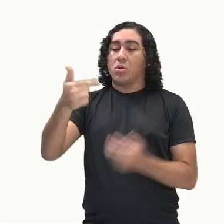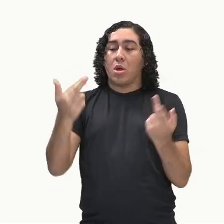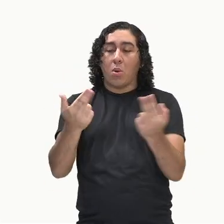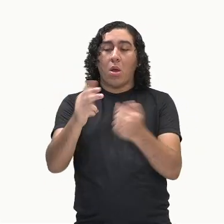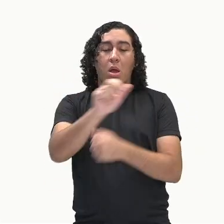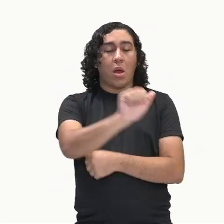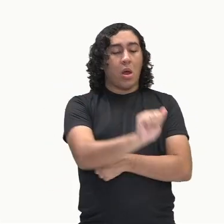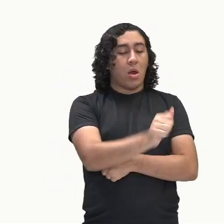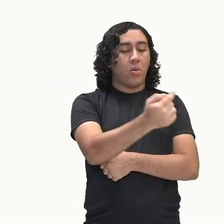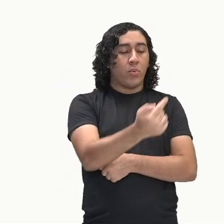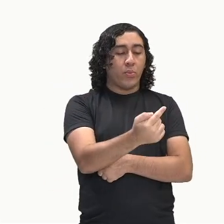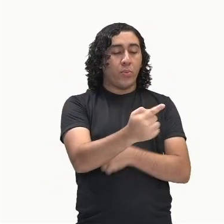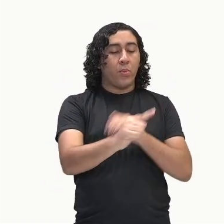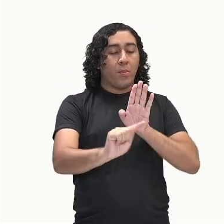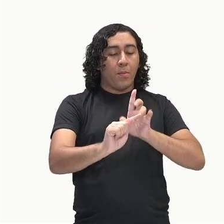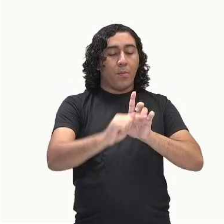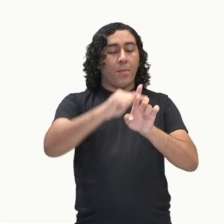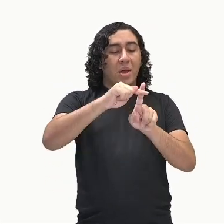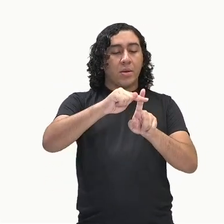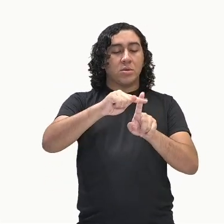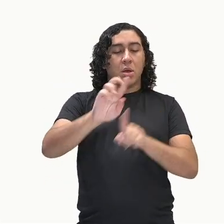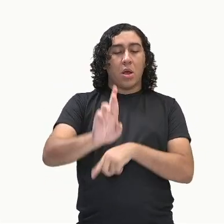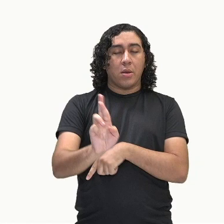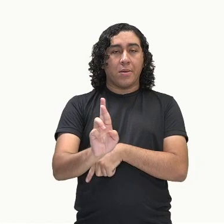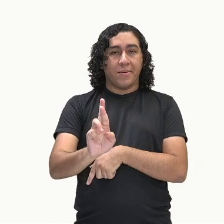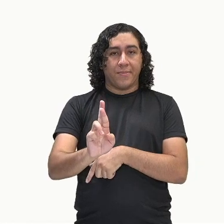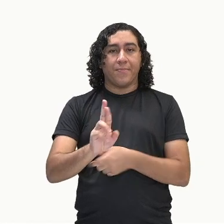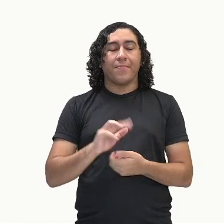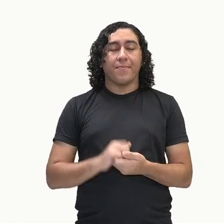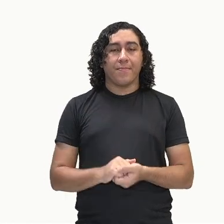1 mais a minha razão,